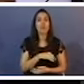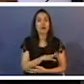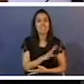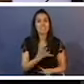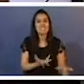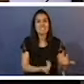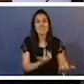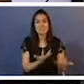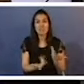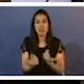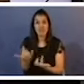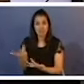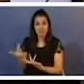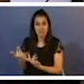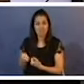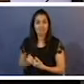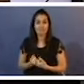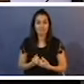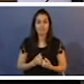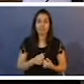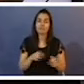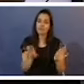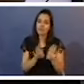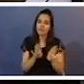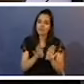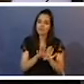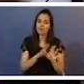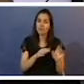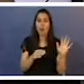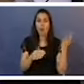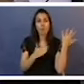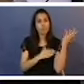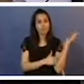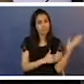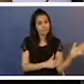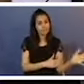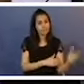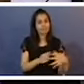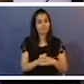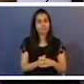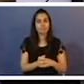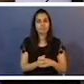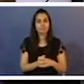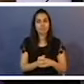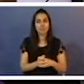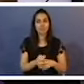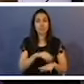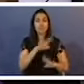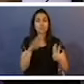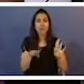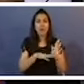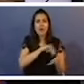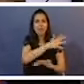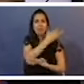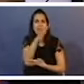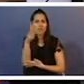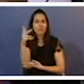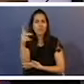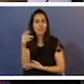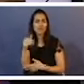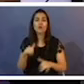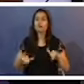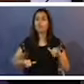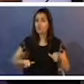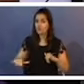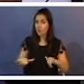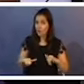e esse desmatamento que anda acontecendo a nossa biodiversidade também sofre com isso tanto